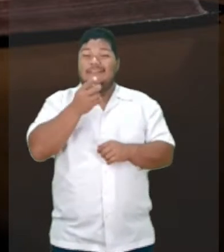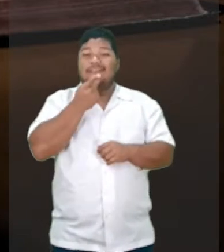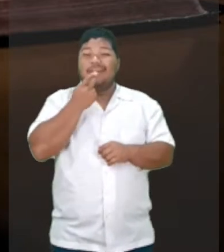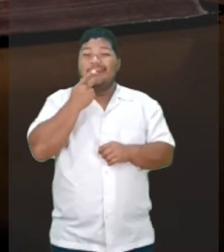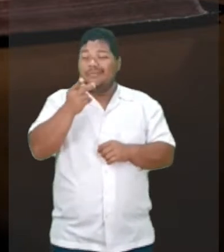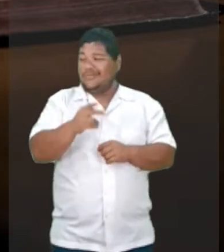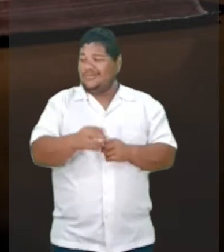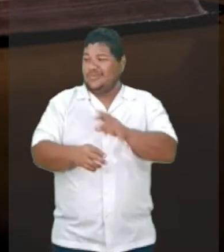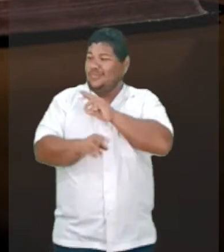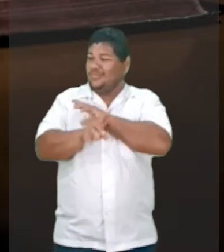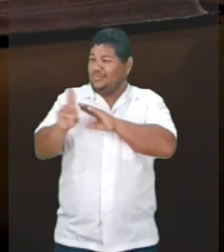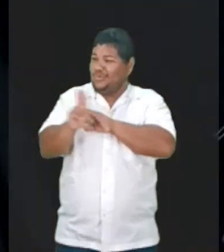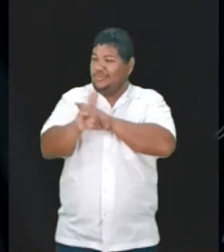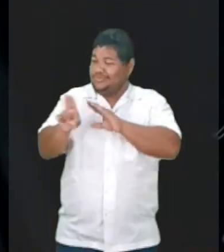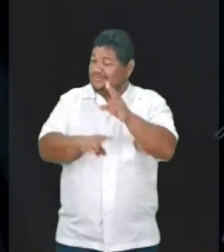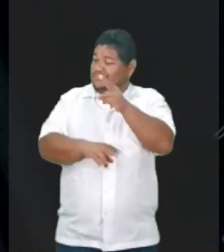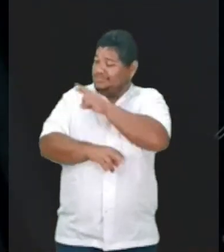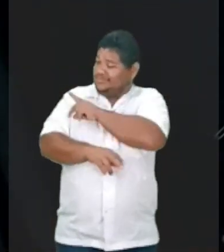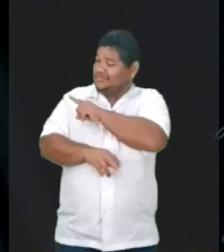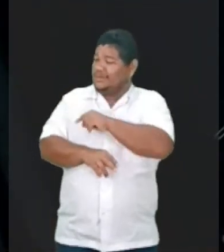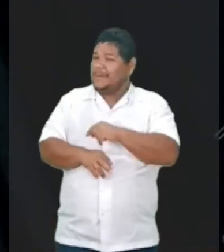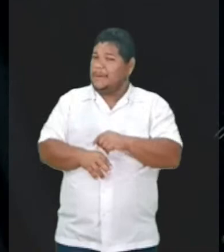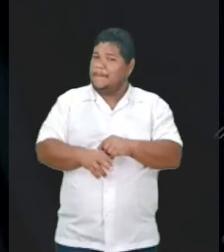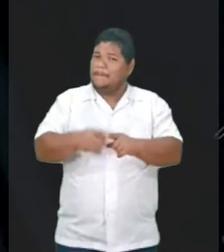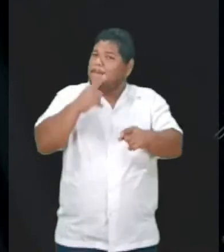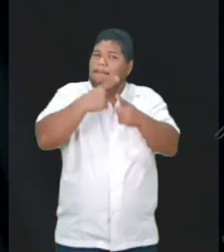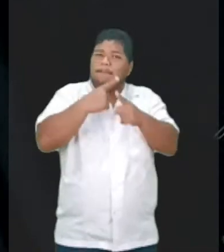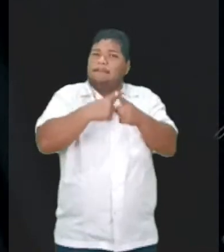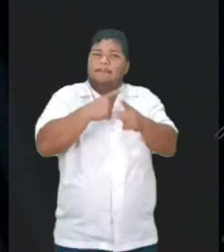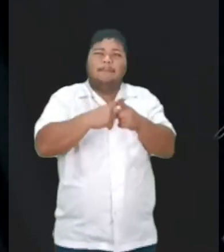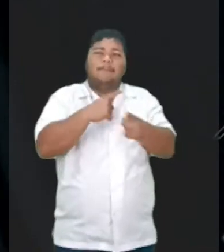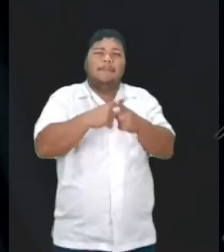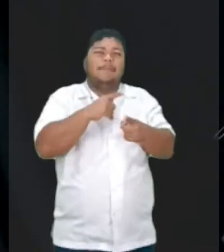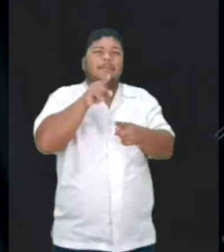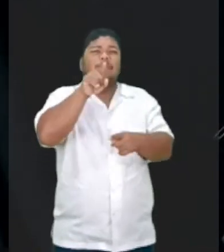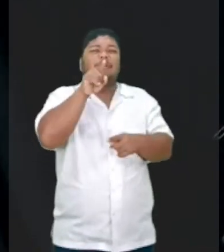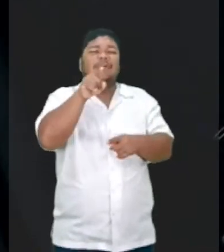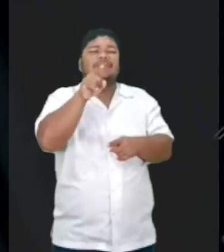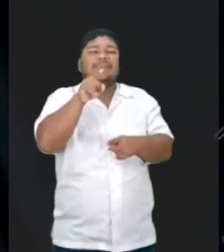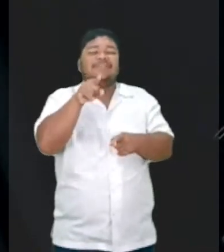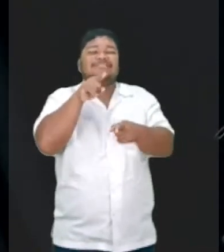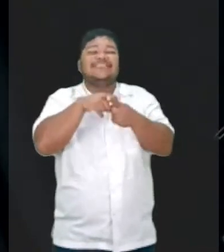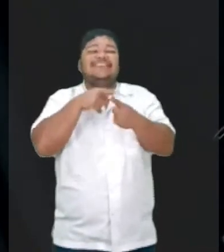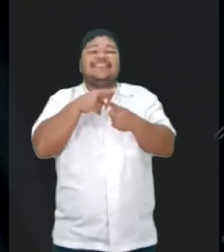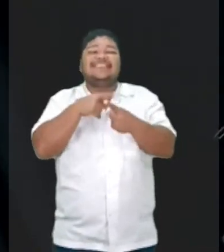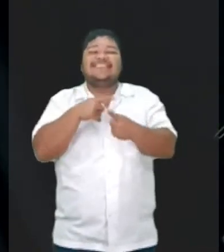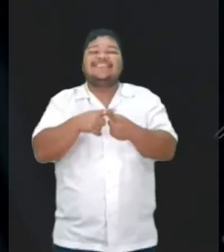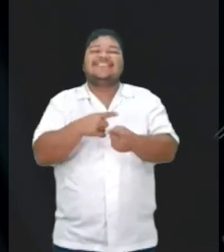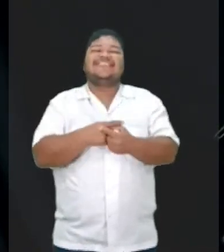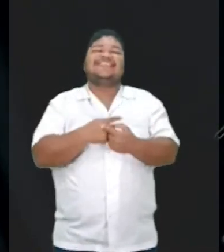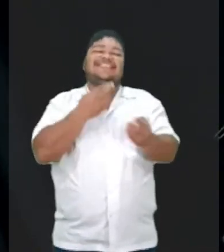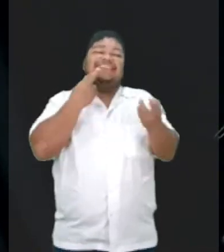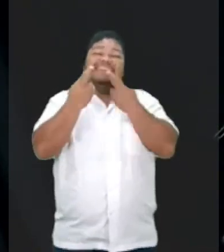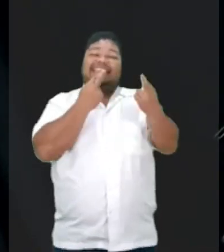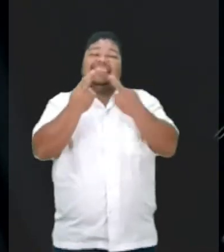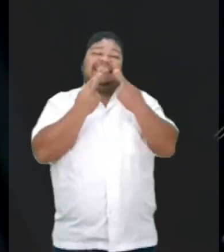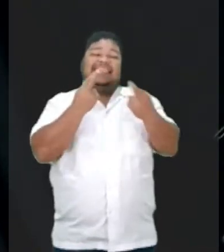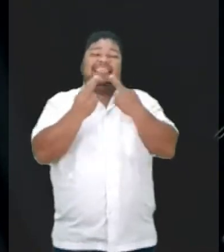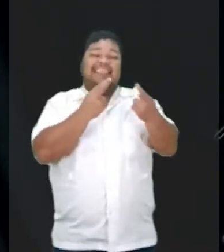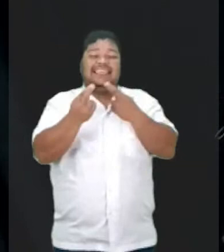seu irmão. Porque você reclama, ó João, e porque você se queixa,